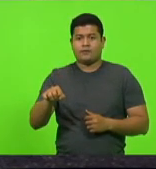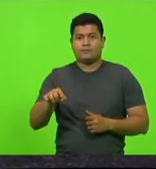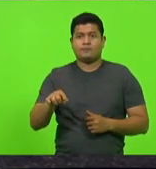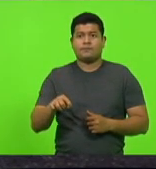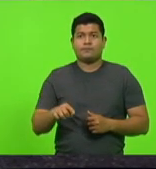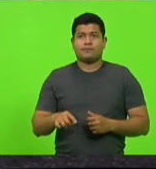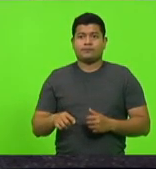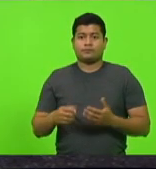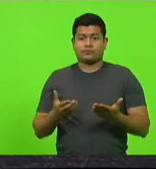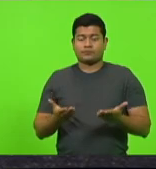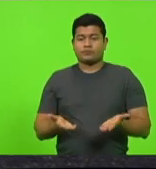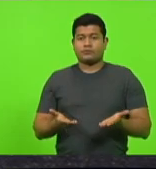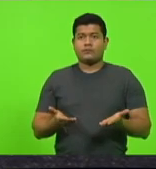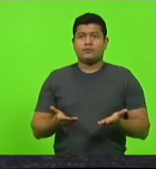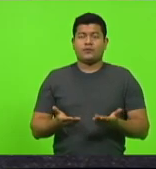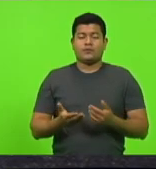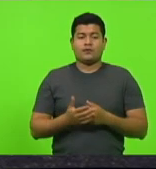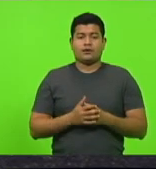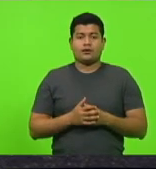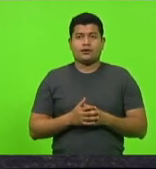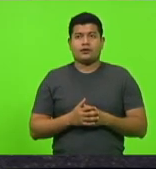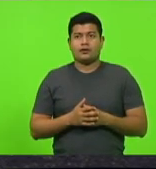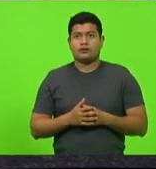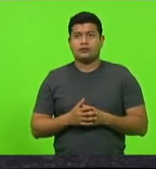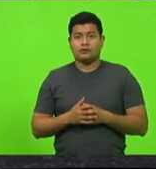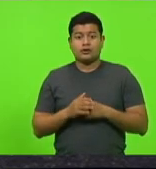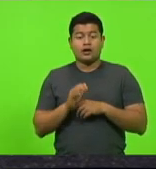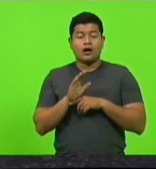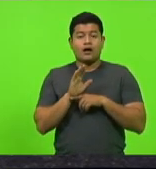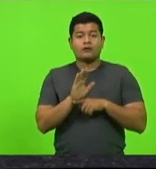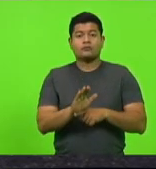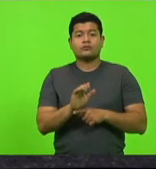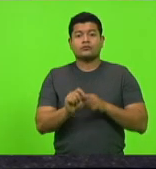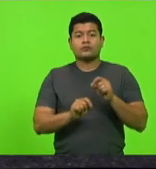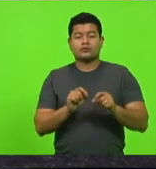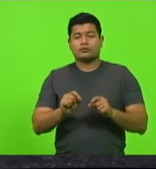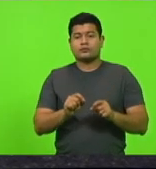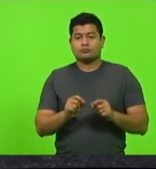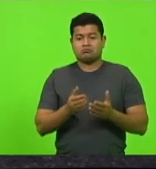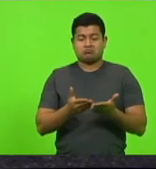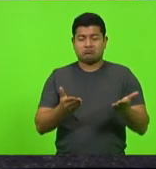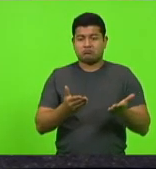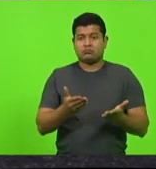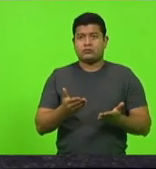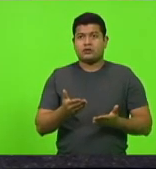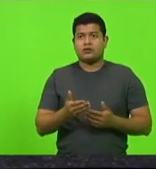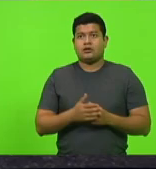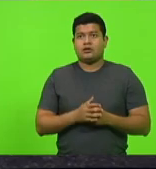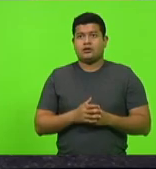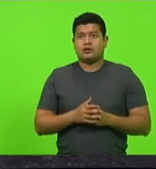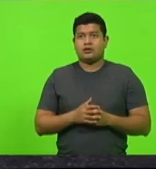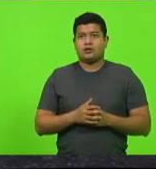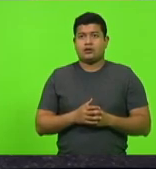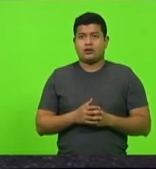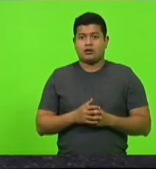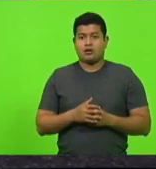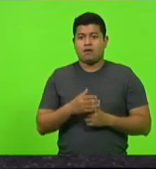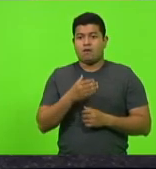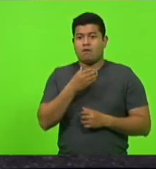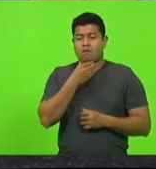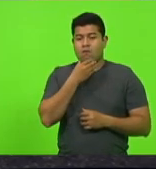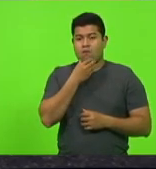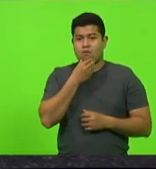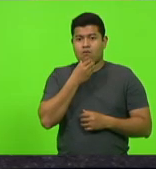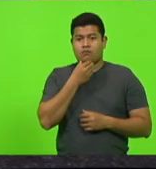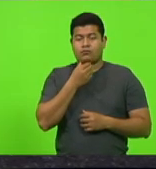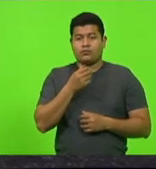xadrez, para contentar ou melhorar a questão de um rei. O rei perdeu o seu